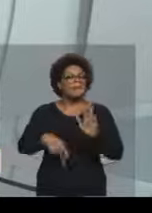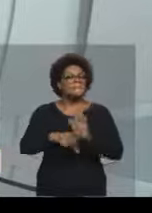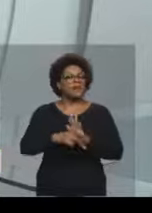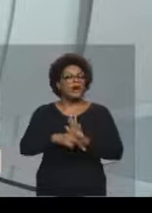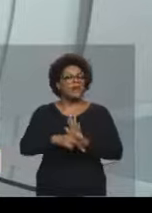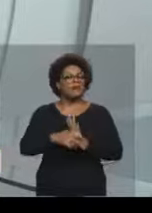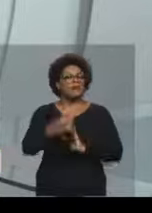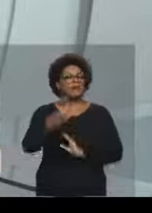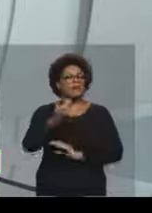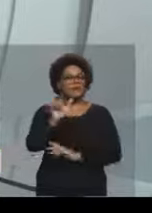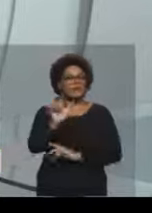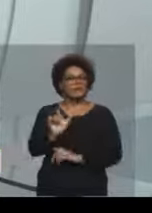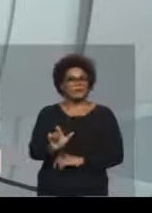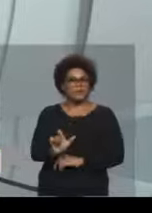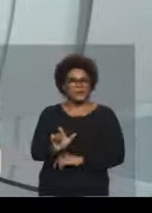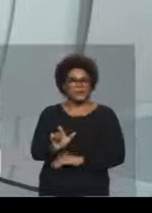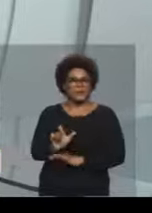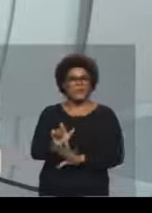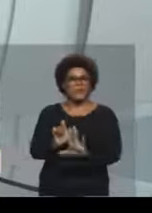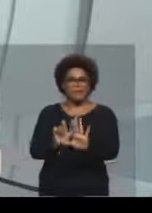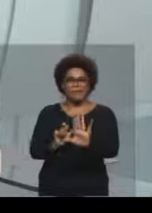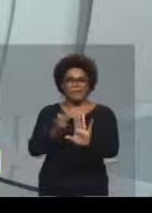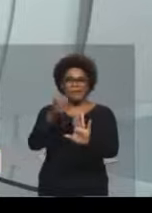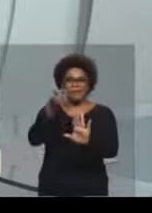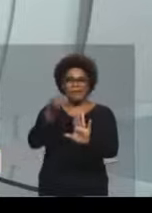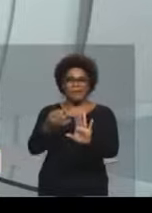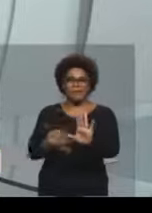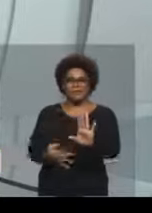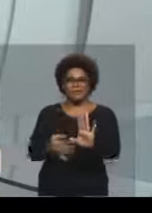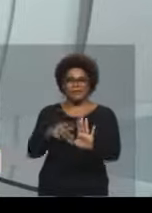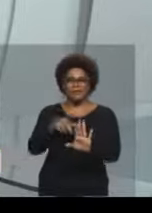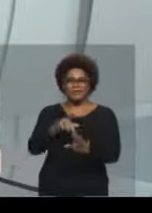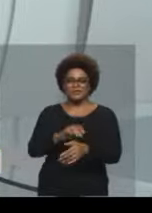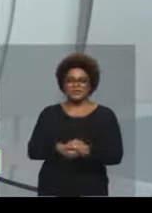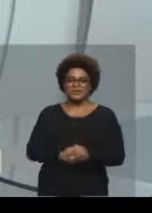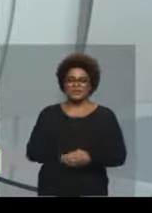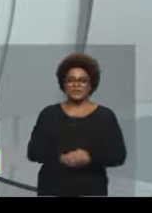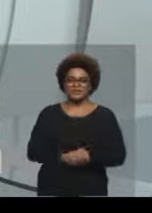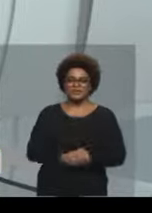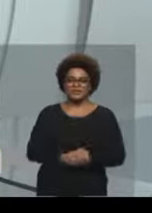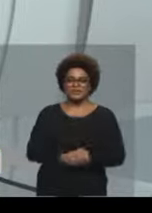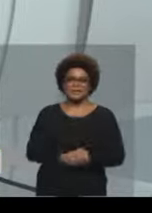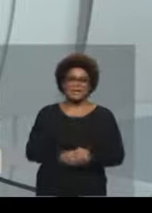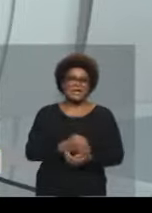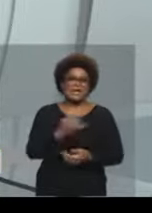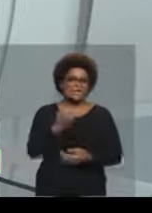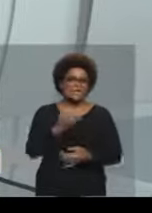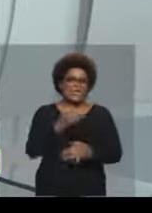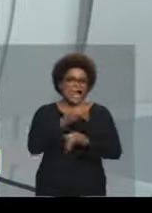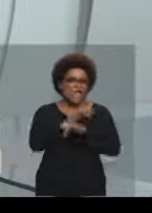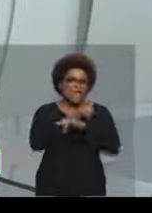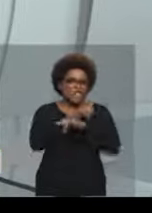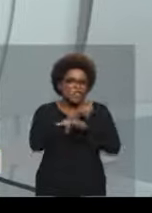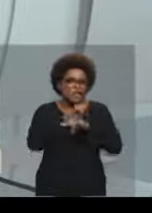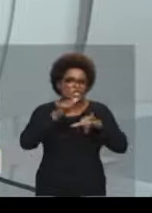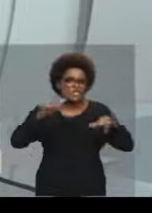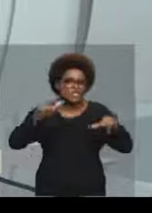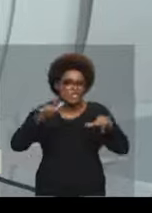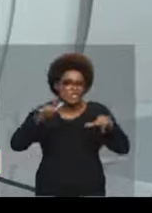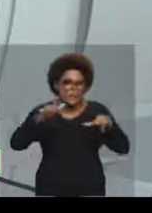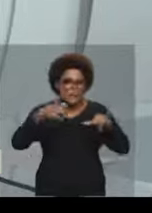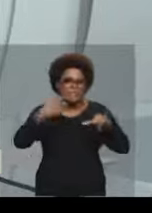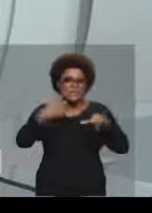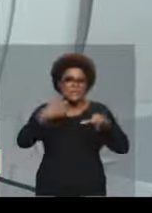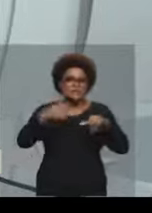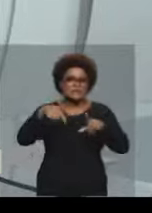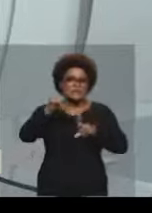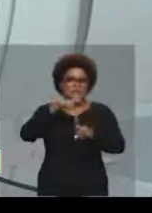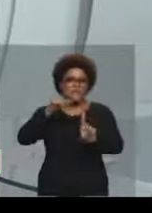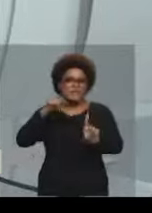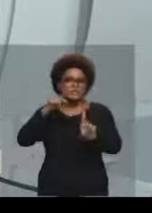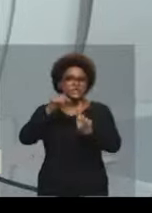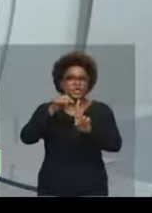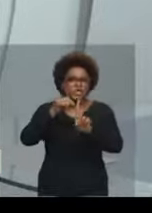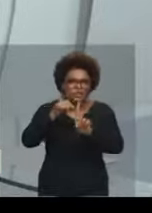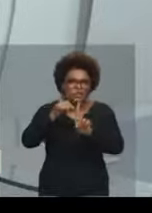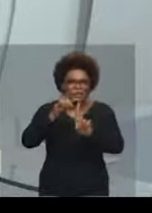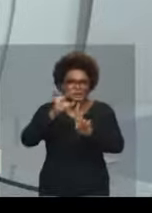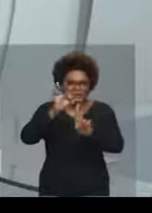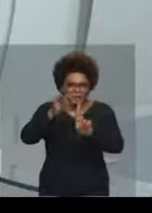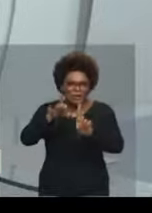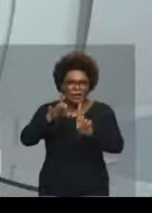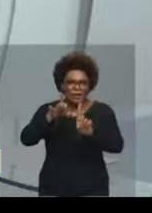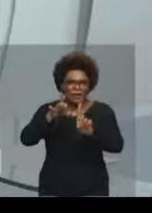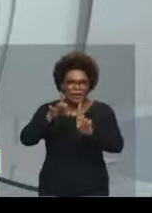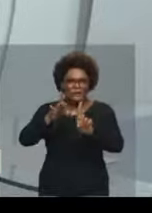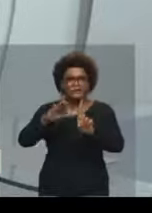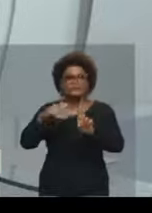fazer um gancho aqui com notícia. Se a notícia precisa de objetividade, né? Todas as pessoas diante,